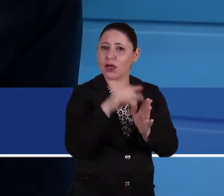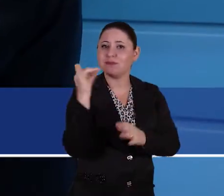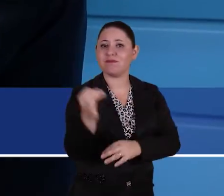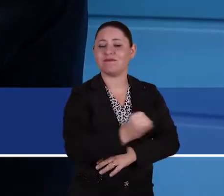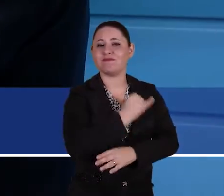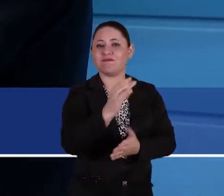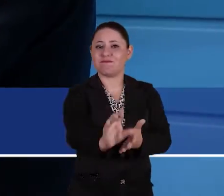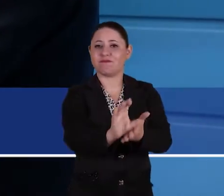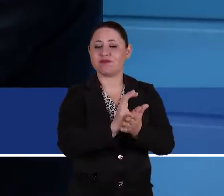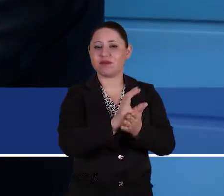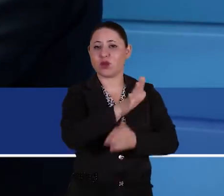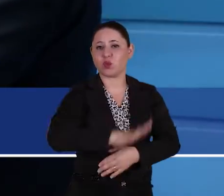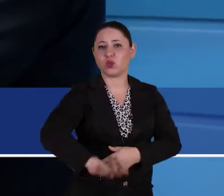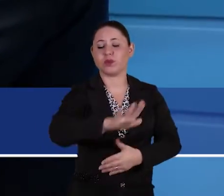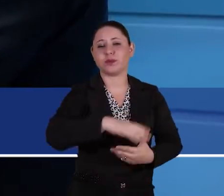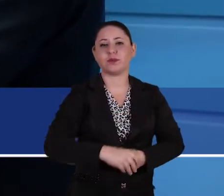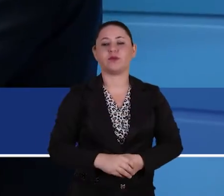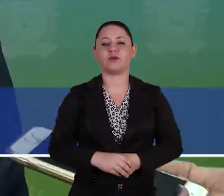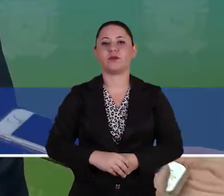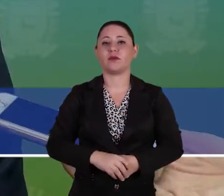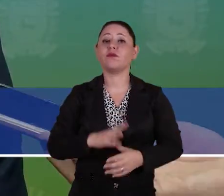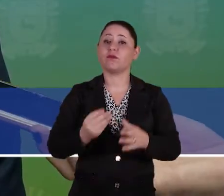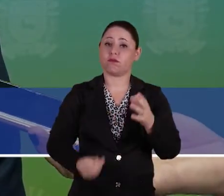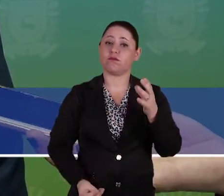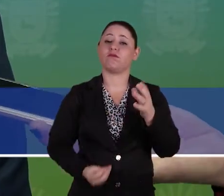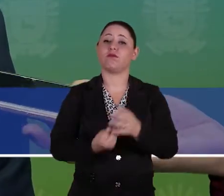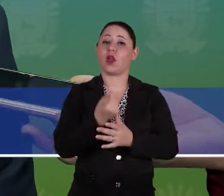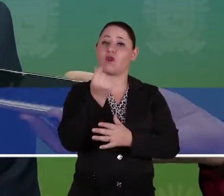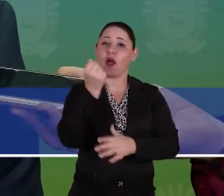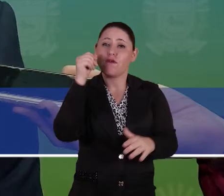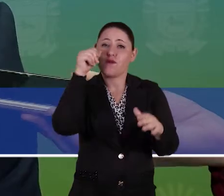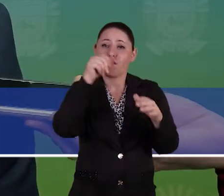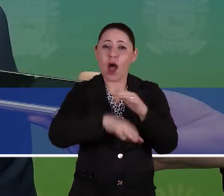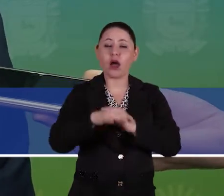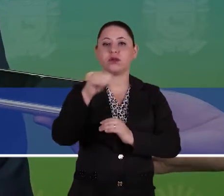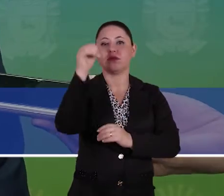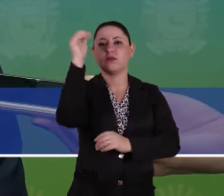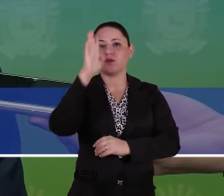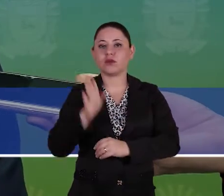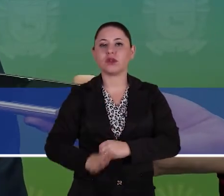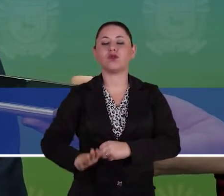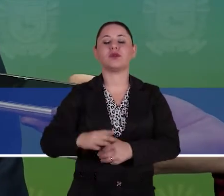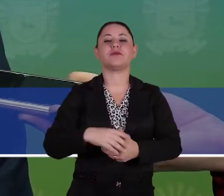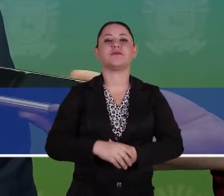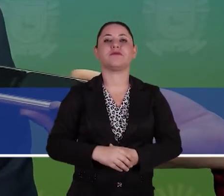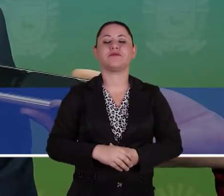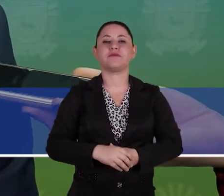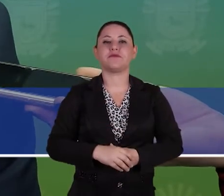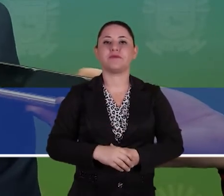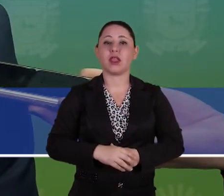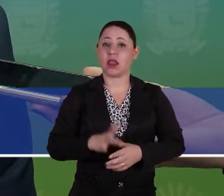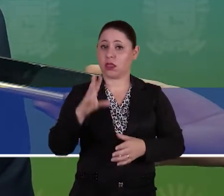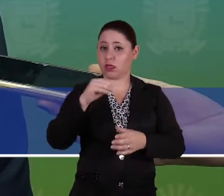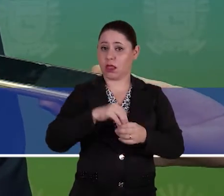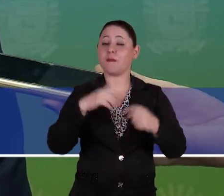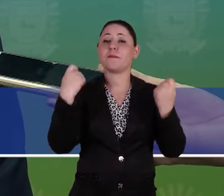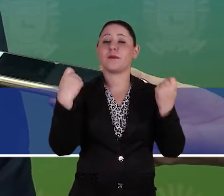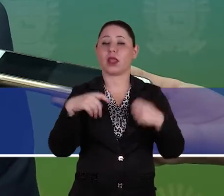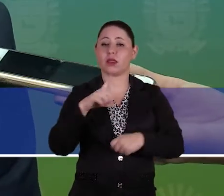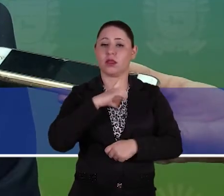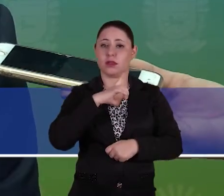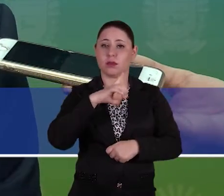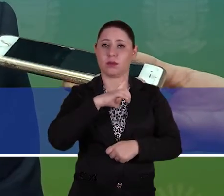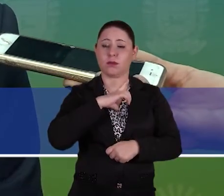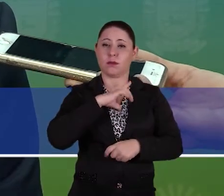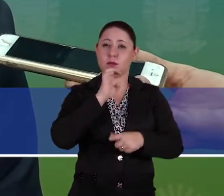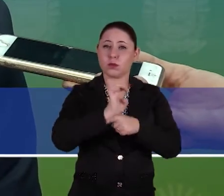trazer novos recursos para o setor. Foi constituído o Fundo Nacional e dentro dele a